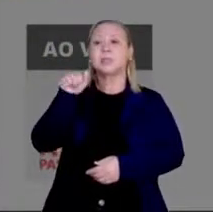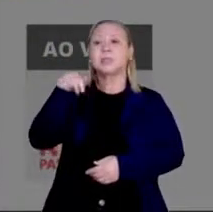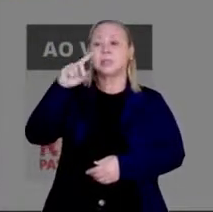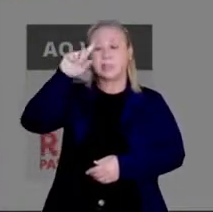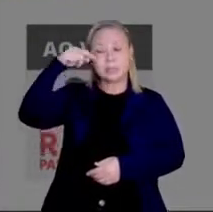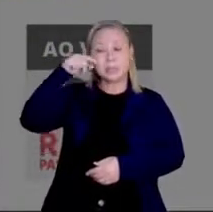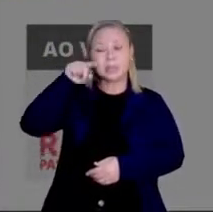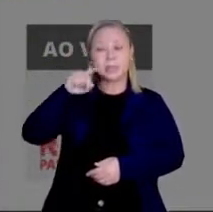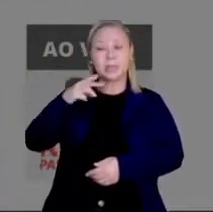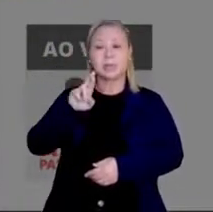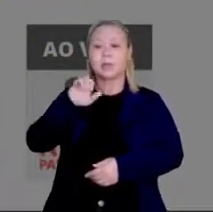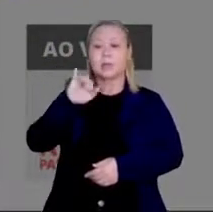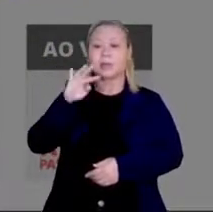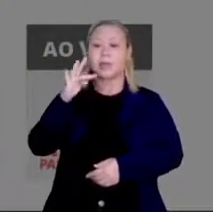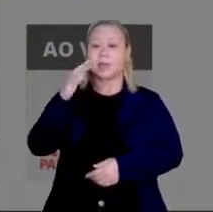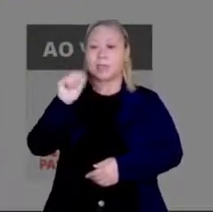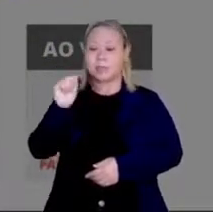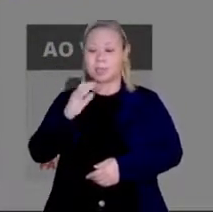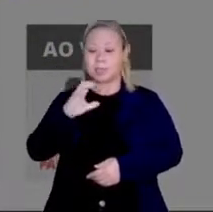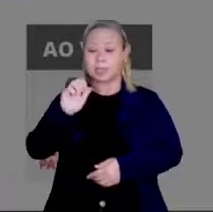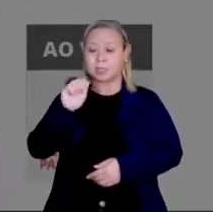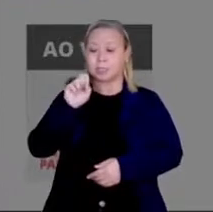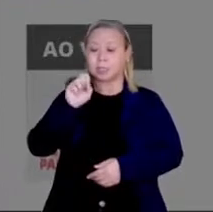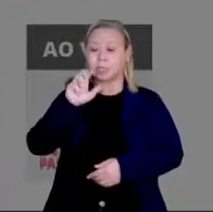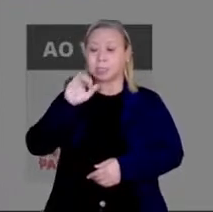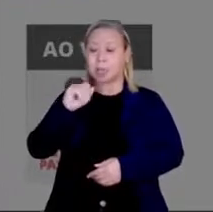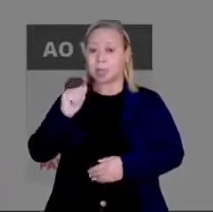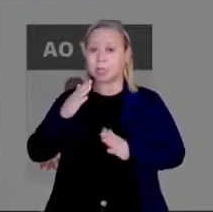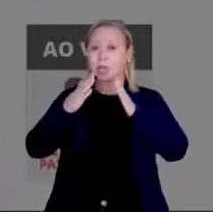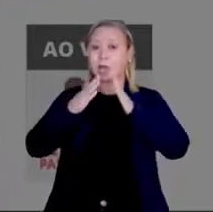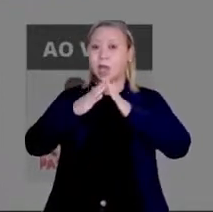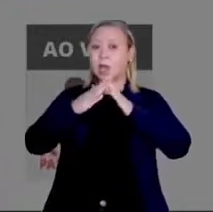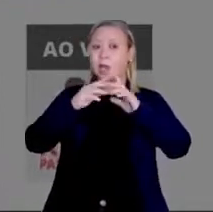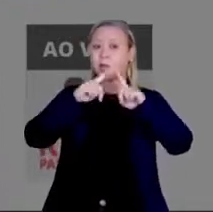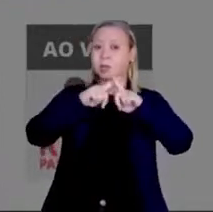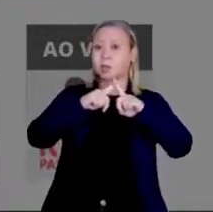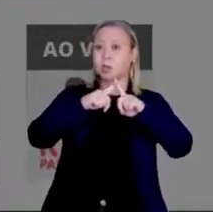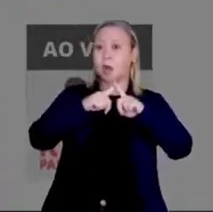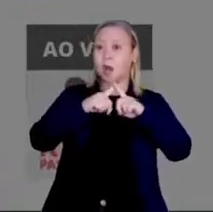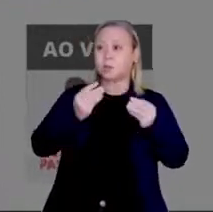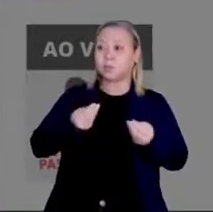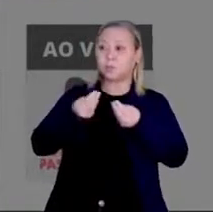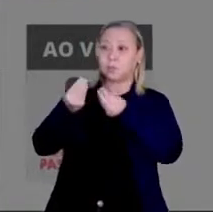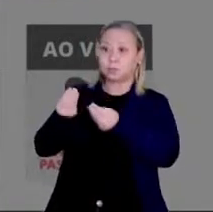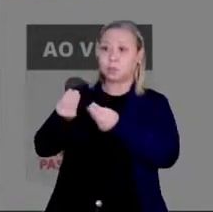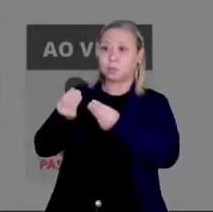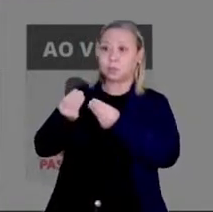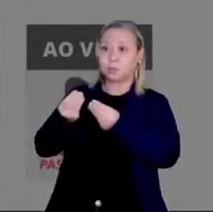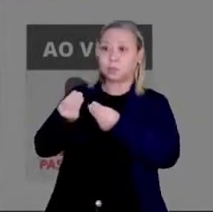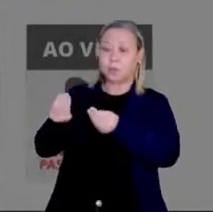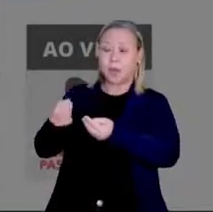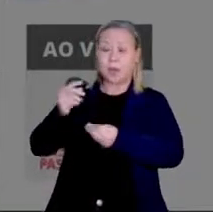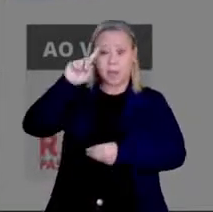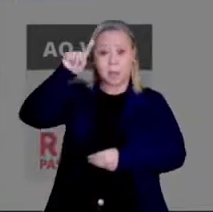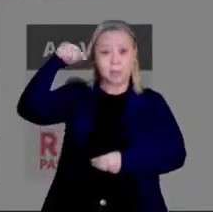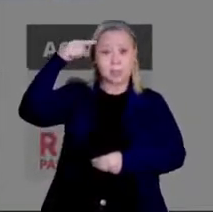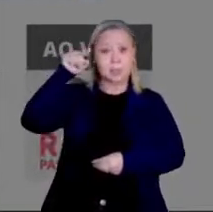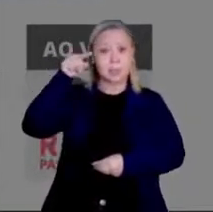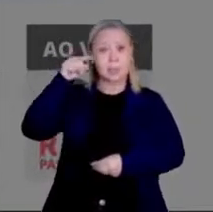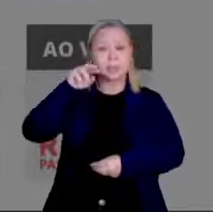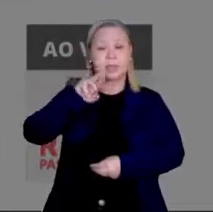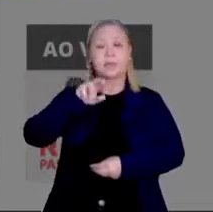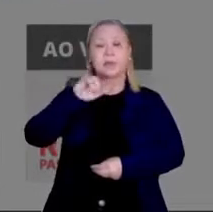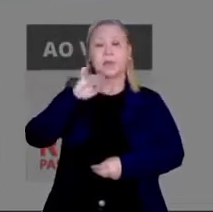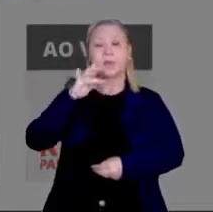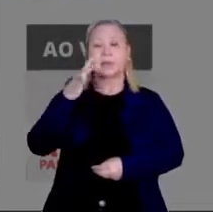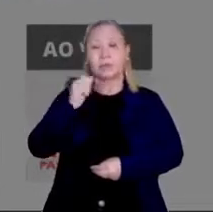no fogão de lenha. Pense num cara que está com vontade de comer um frango com quiabo. Pense. Então, se